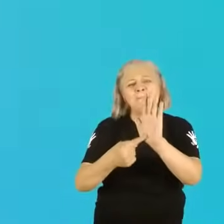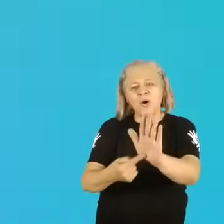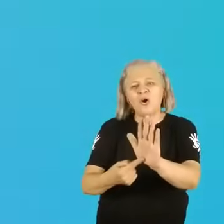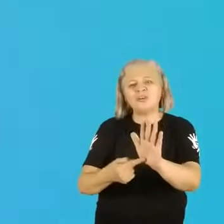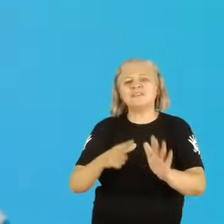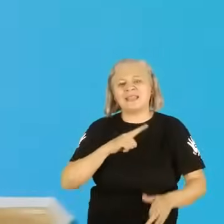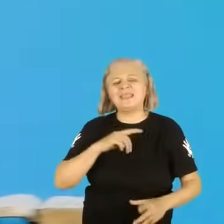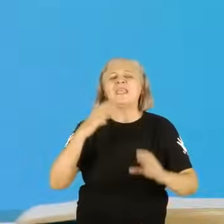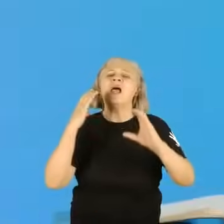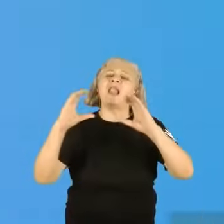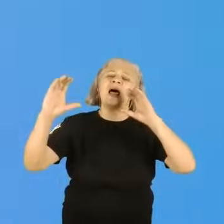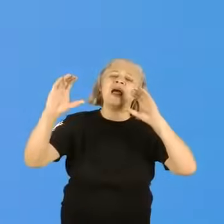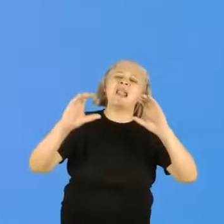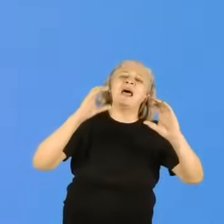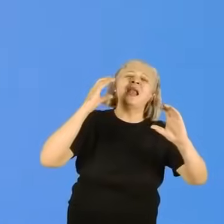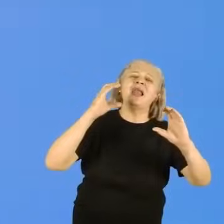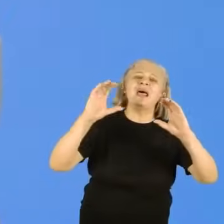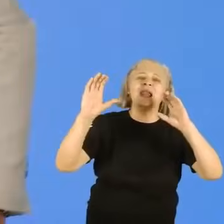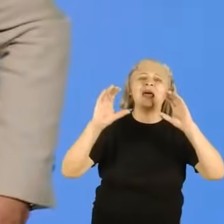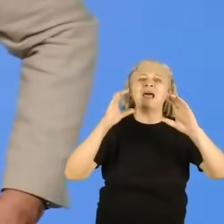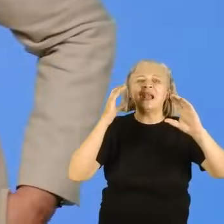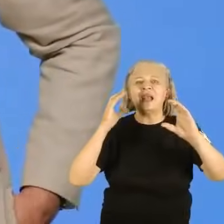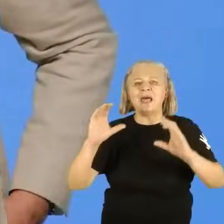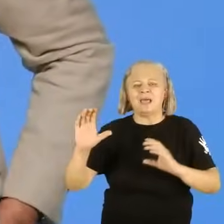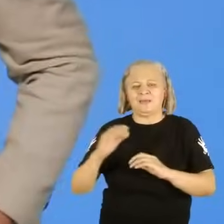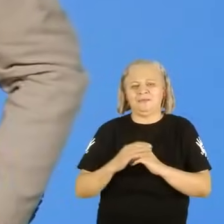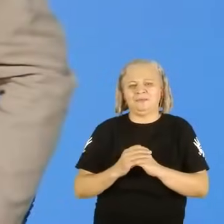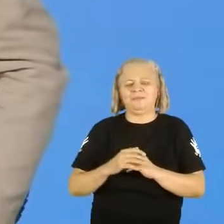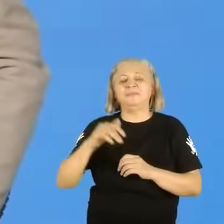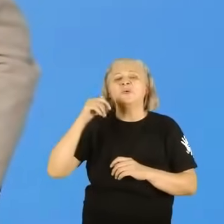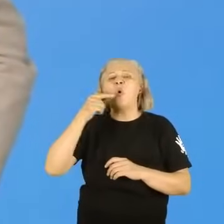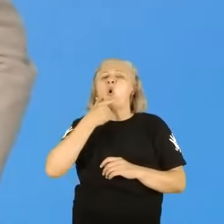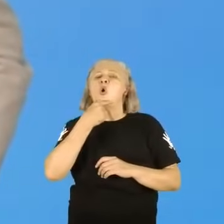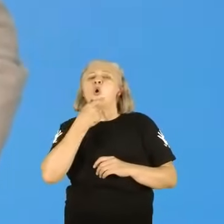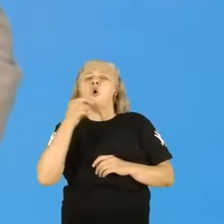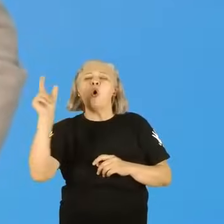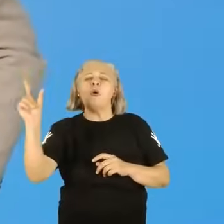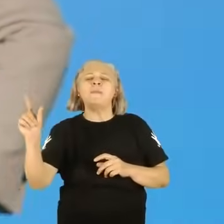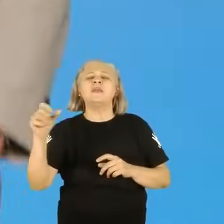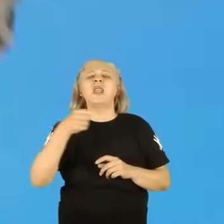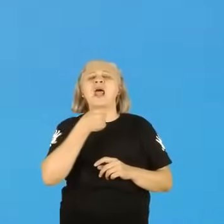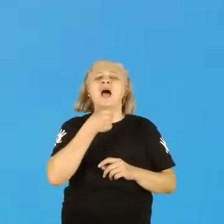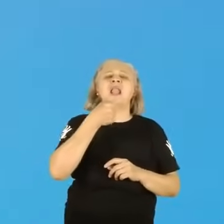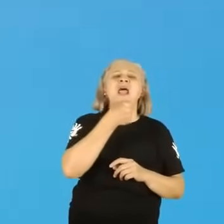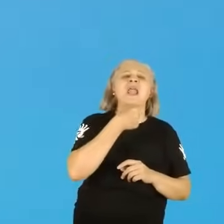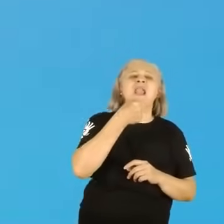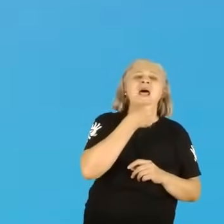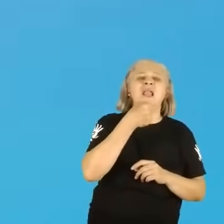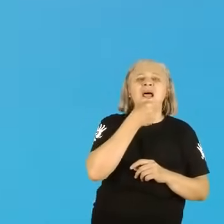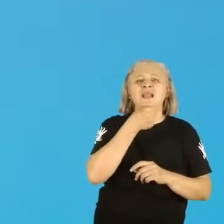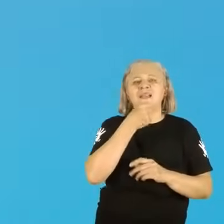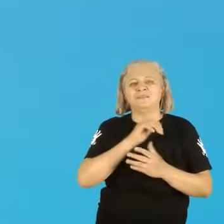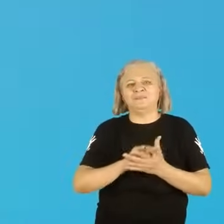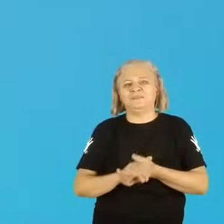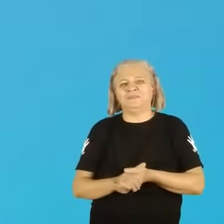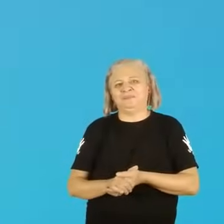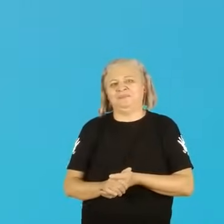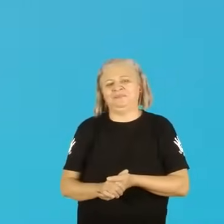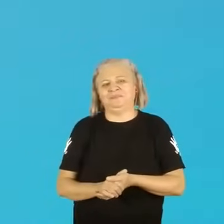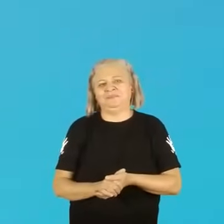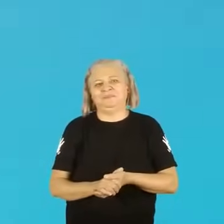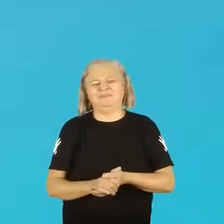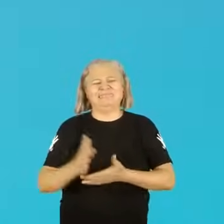cântico em que, eu acho que era Vitorino Silva que cantava, Quem é da época do Vitorino Silva? Levanta a